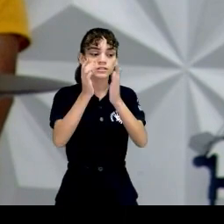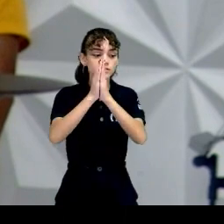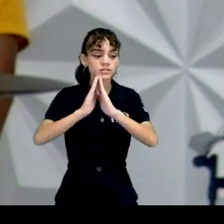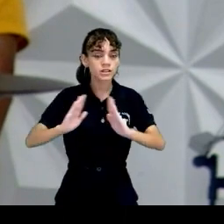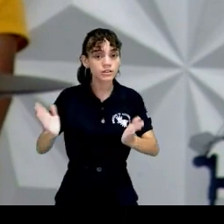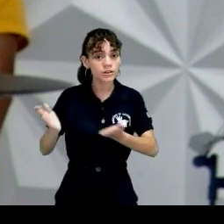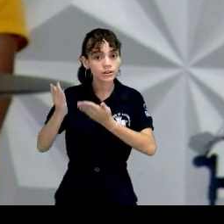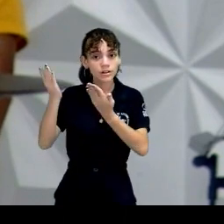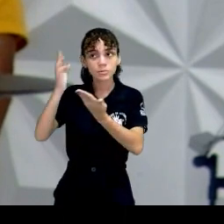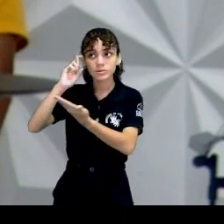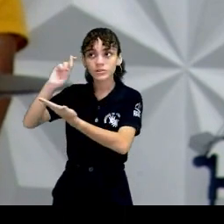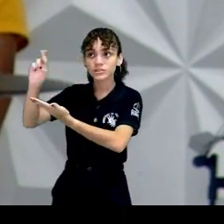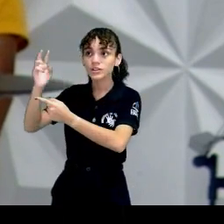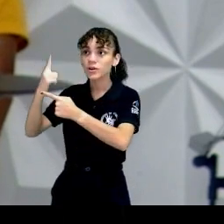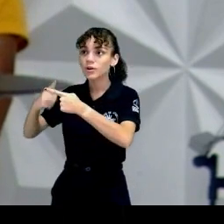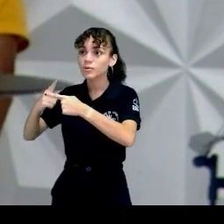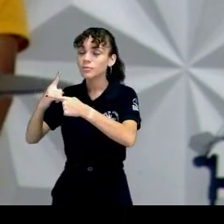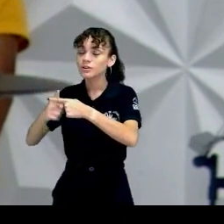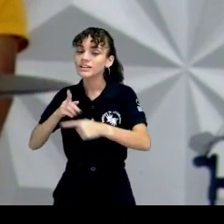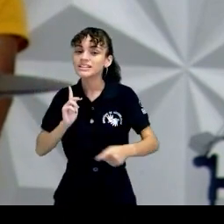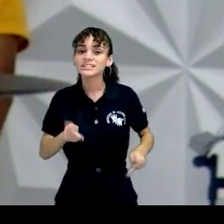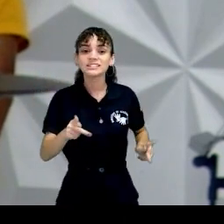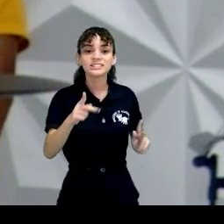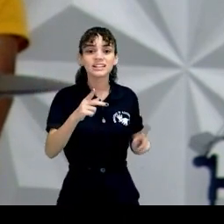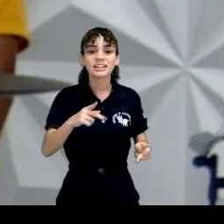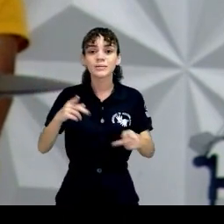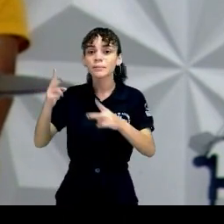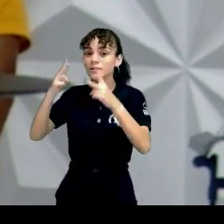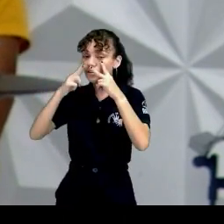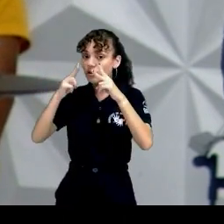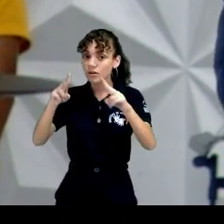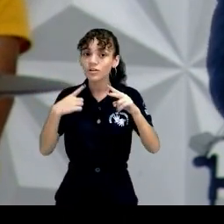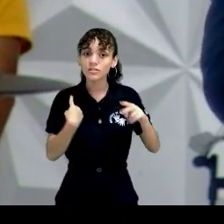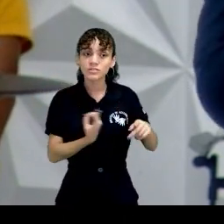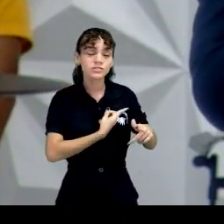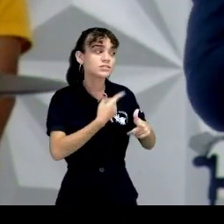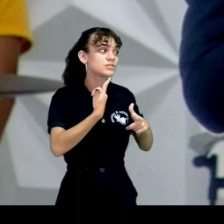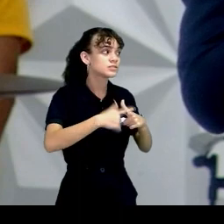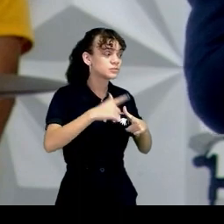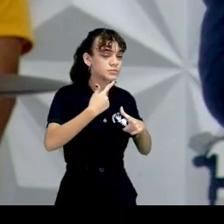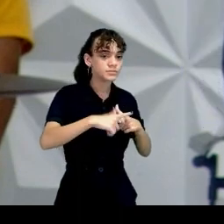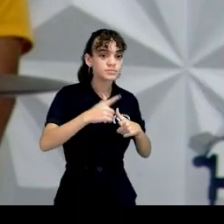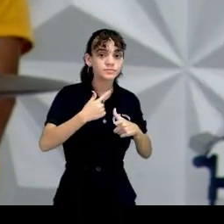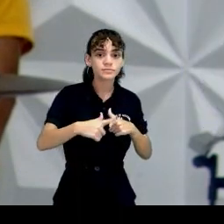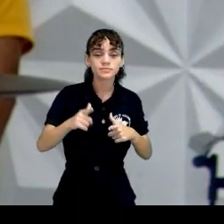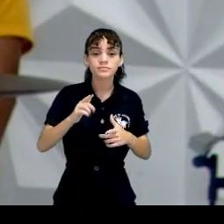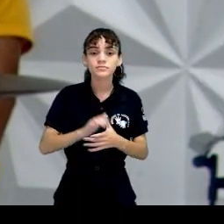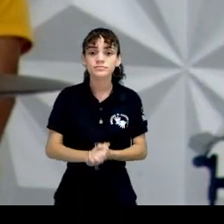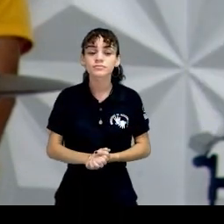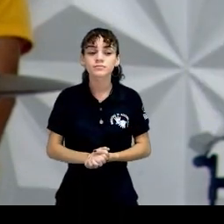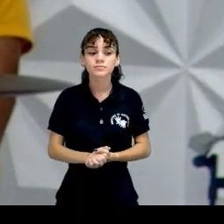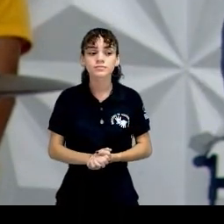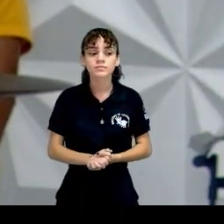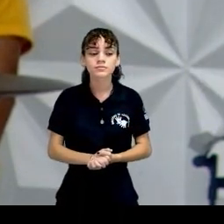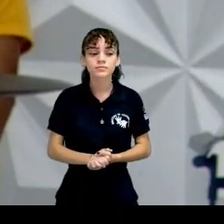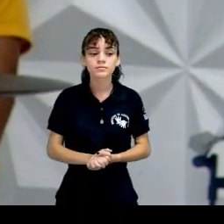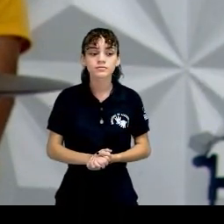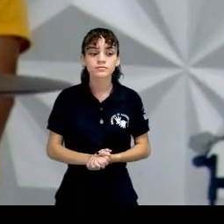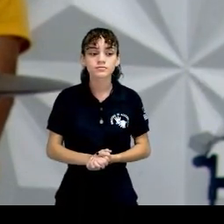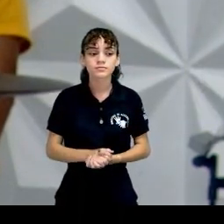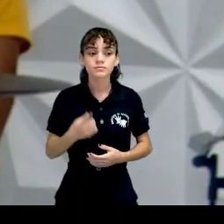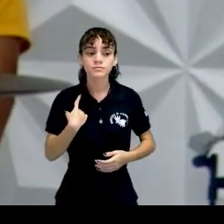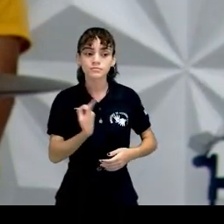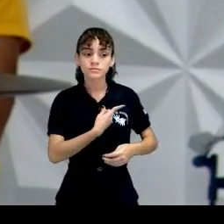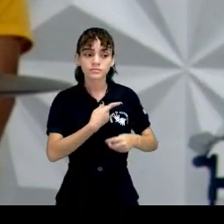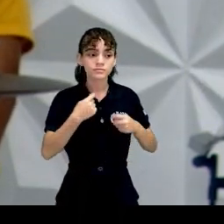Ele conhece, Ele sabe exatamente das nossas necessidades. No capítulo 9 de Mateus, no verso 36,